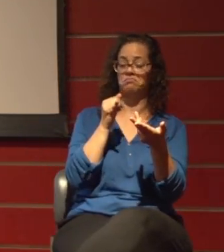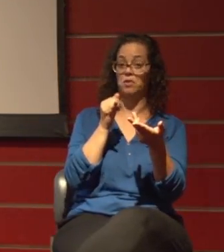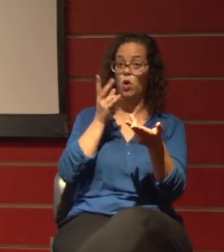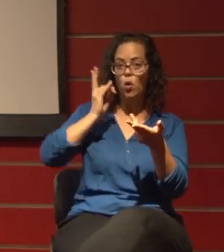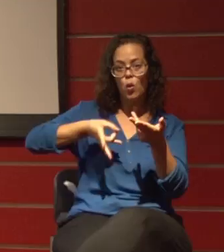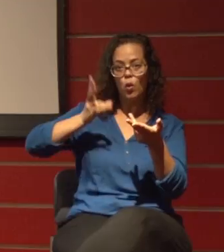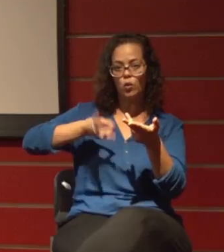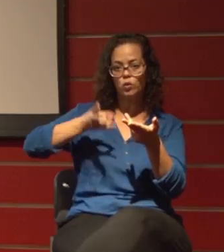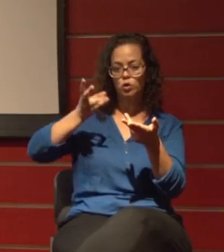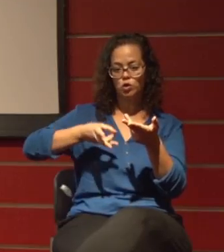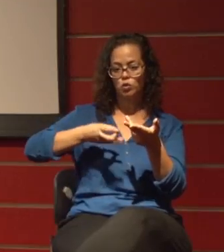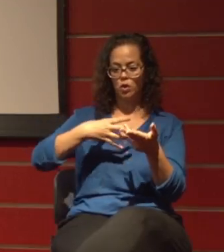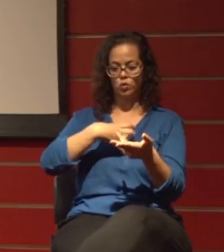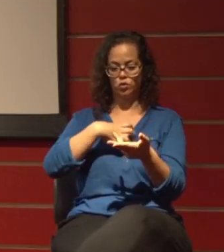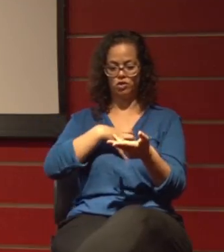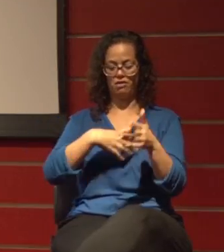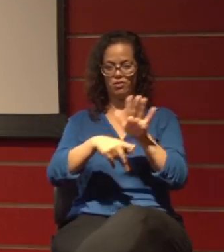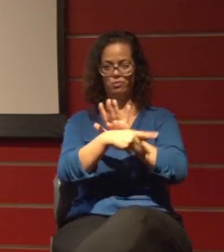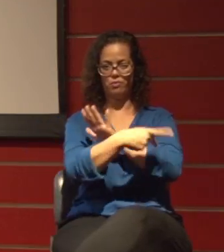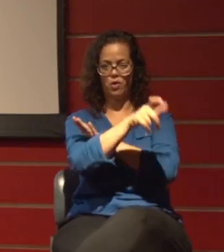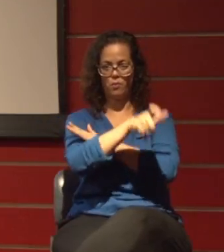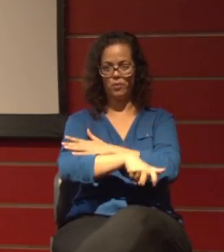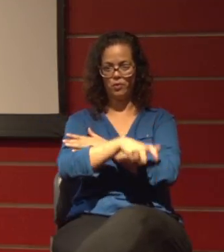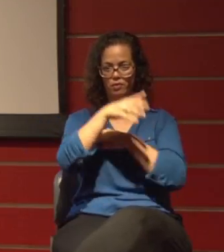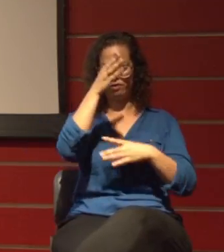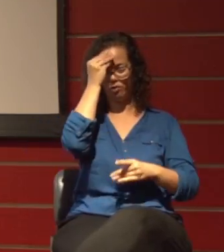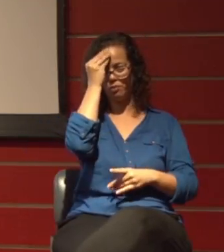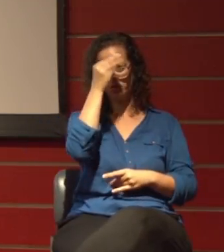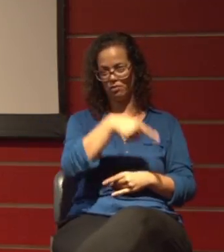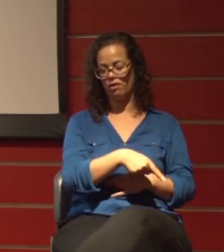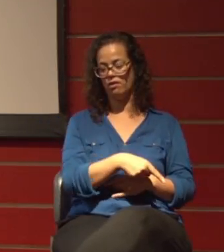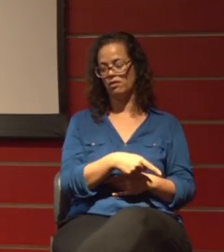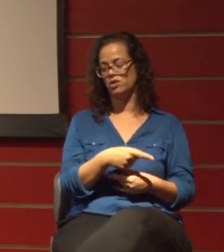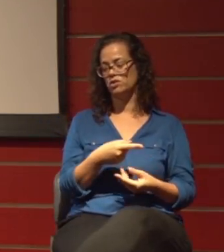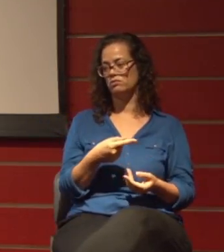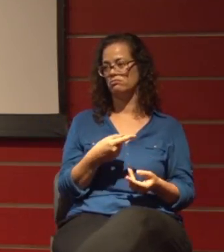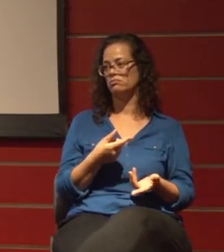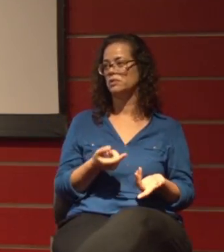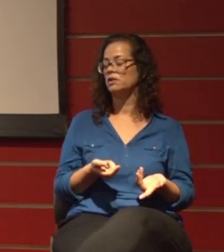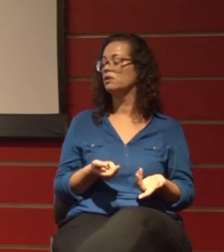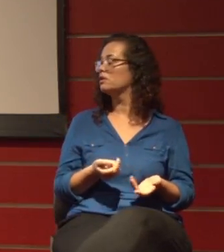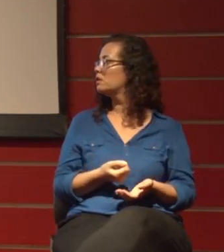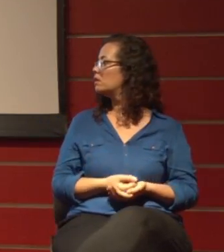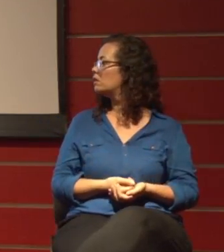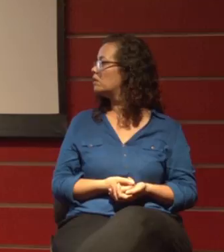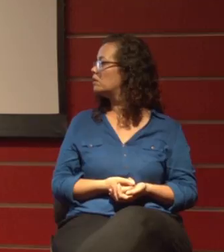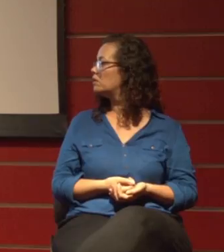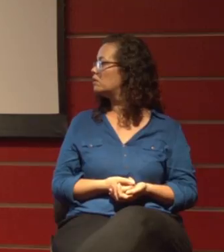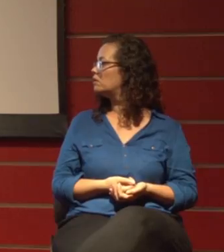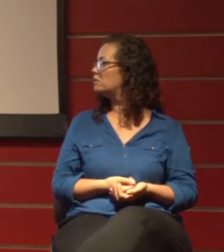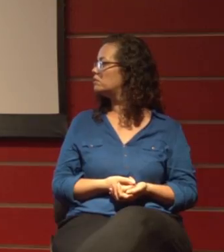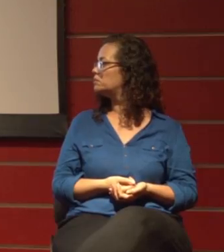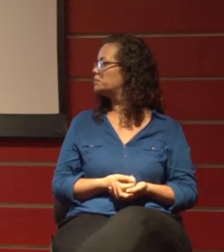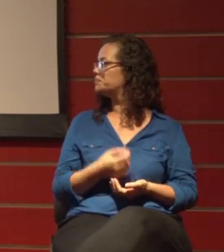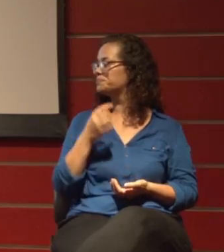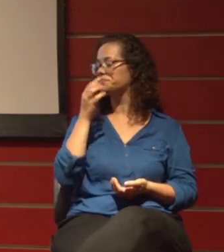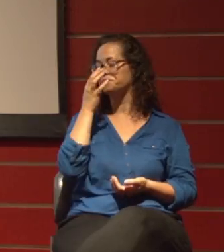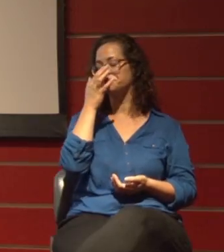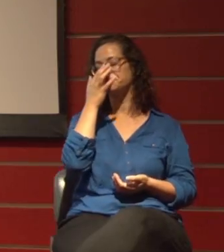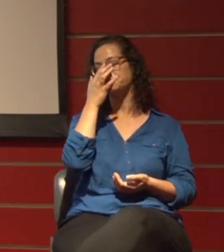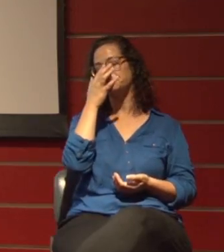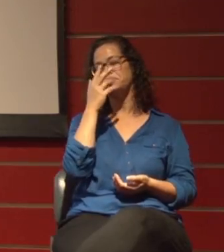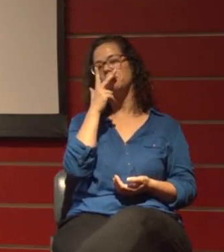né não saindo daquele universo eh da mentalidade dele assim tá eh eu acho que desde que você tem